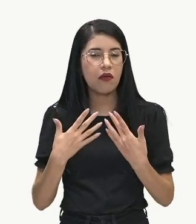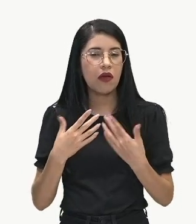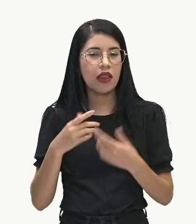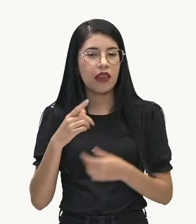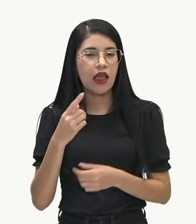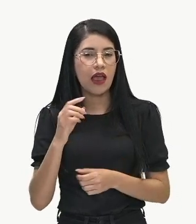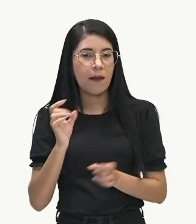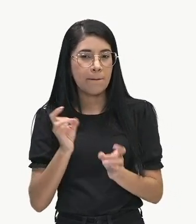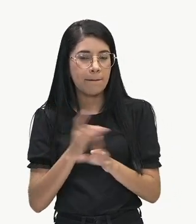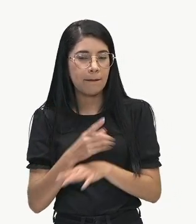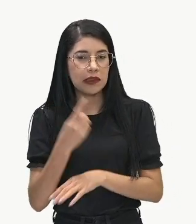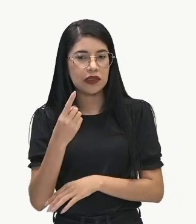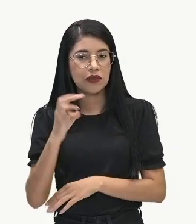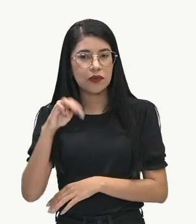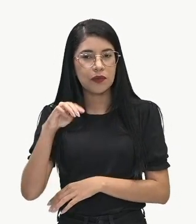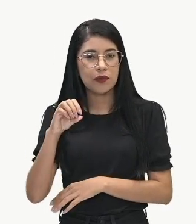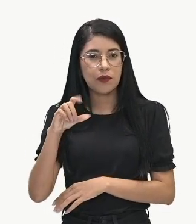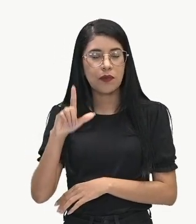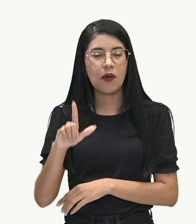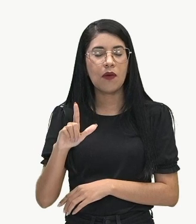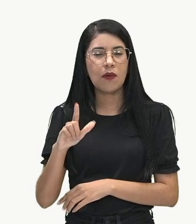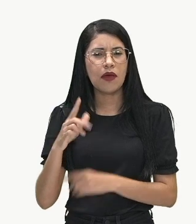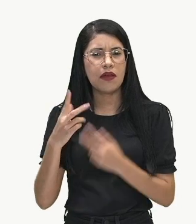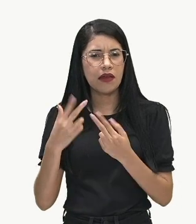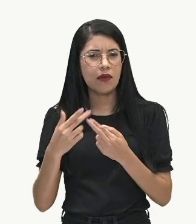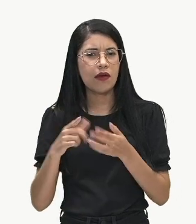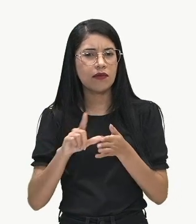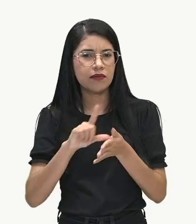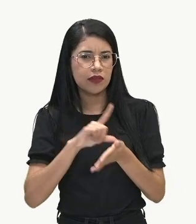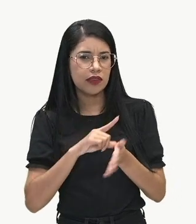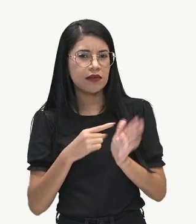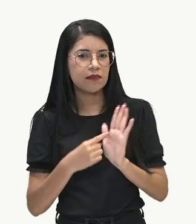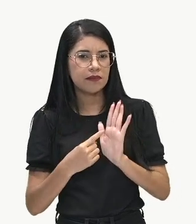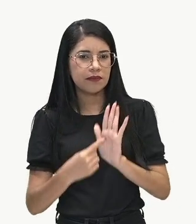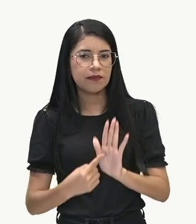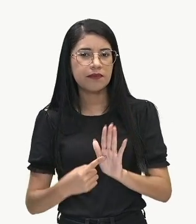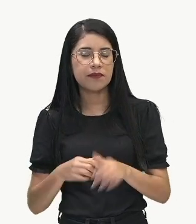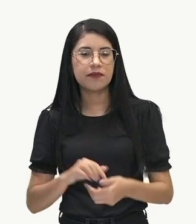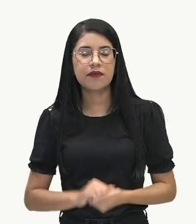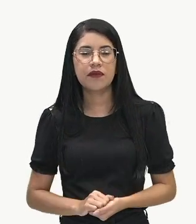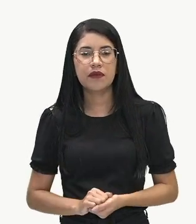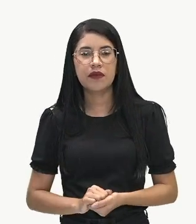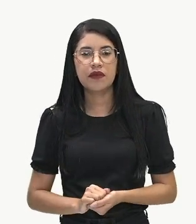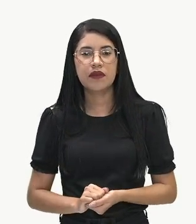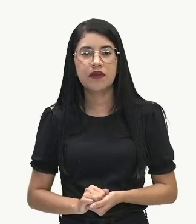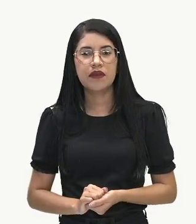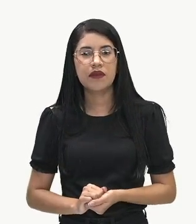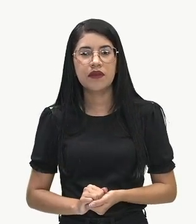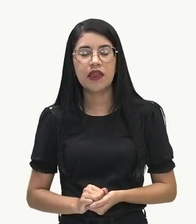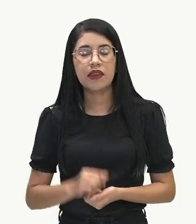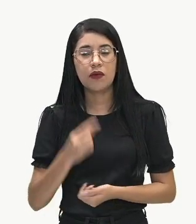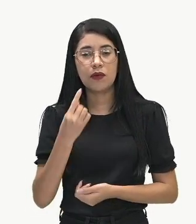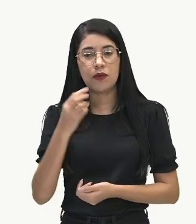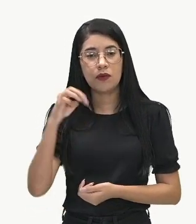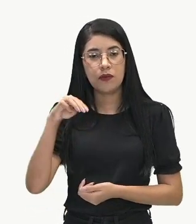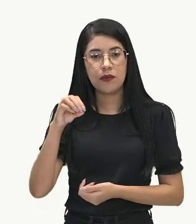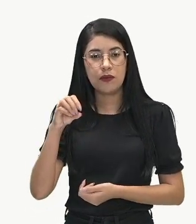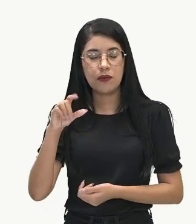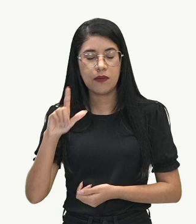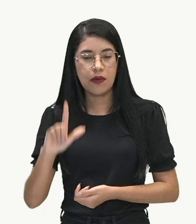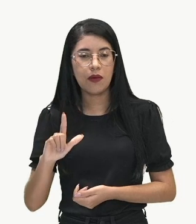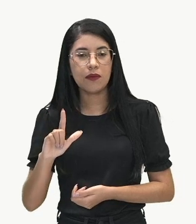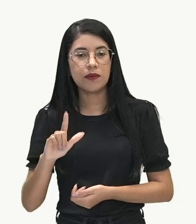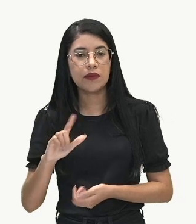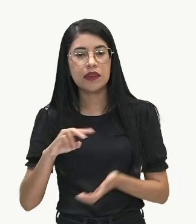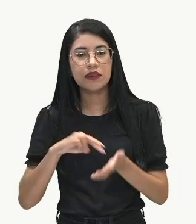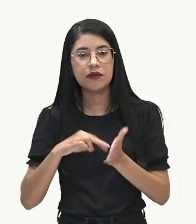mol, olha, igual ao conteúdo que a gente viu agora há pouco. Então, na combustão completa de 1 mol, ou seja,